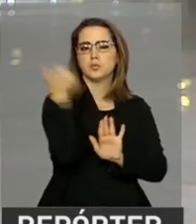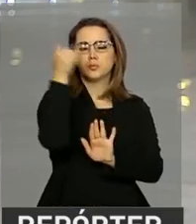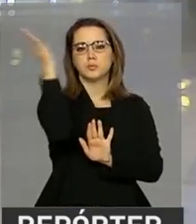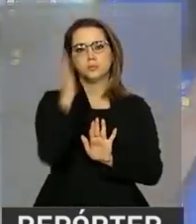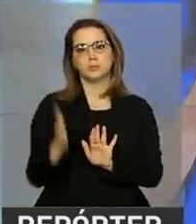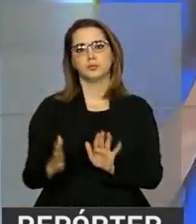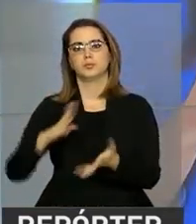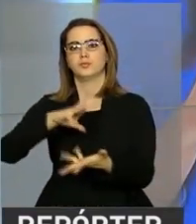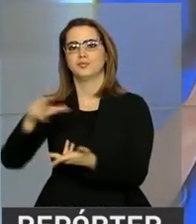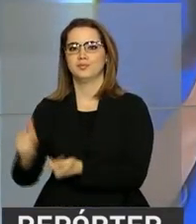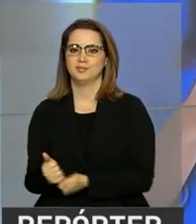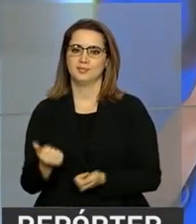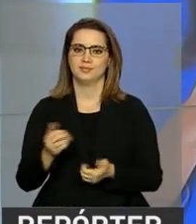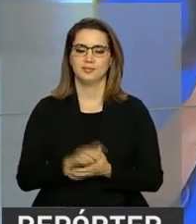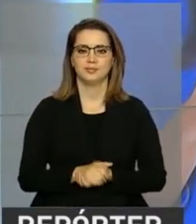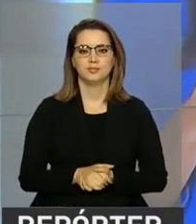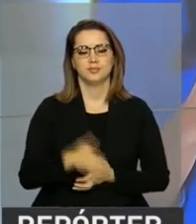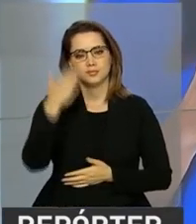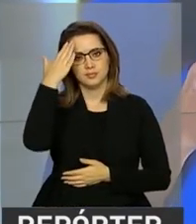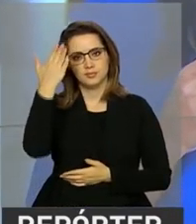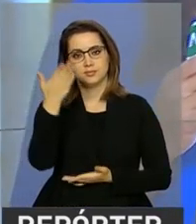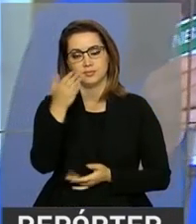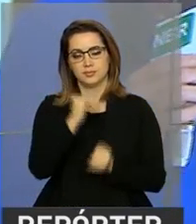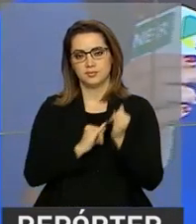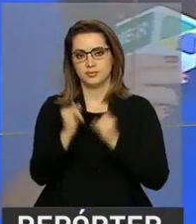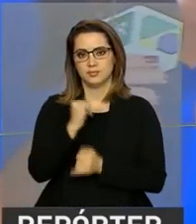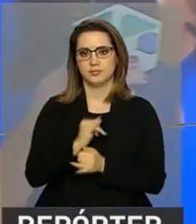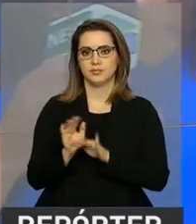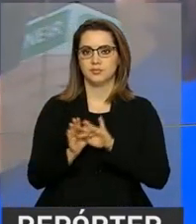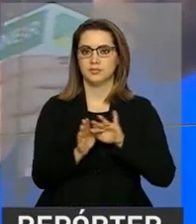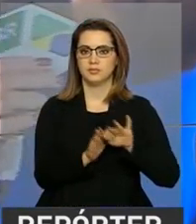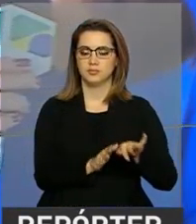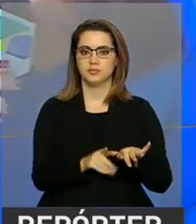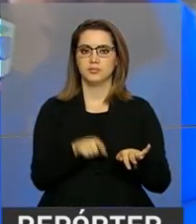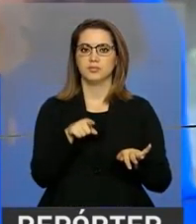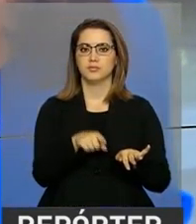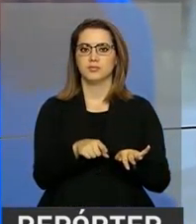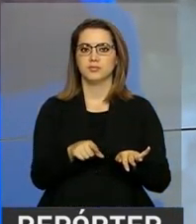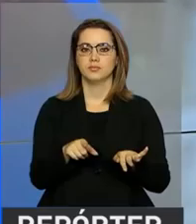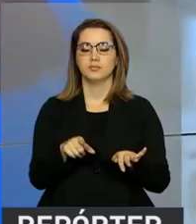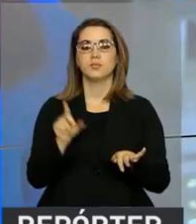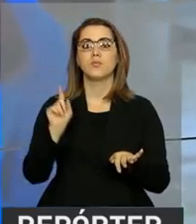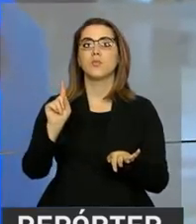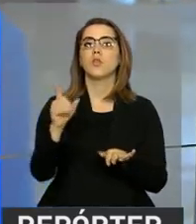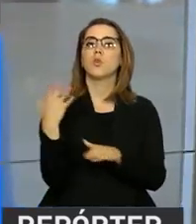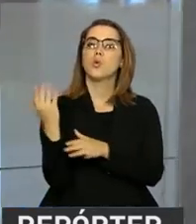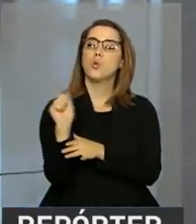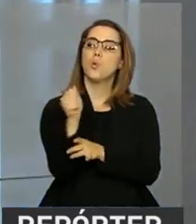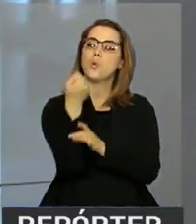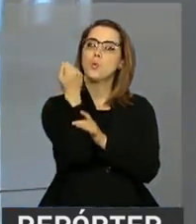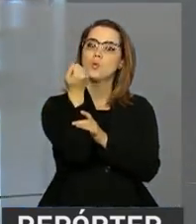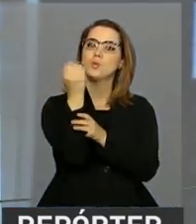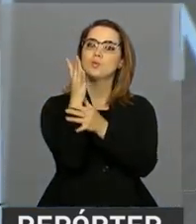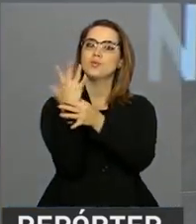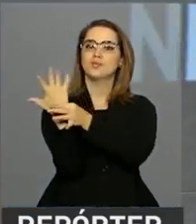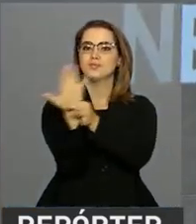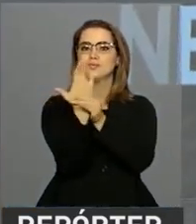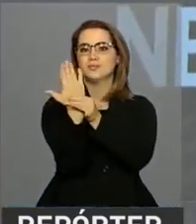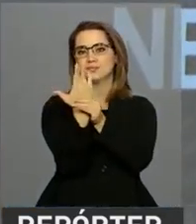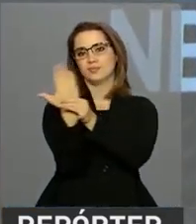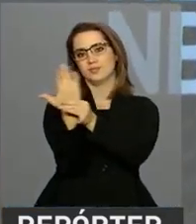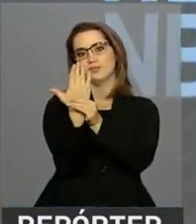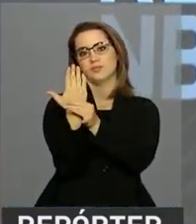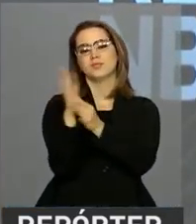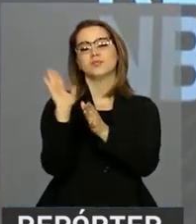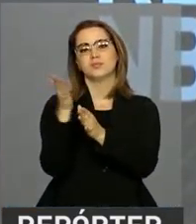Leandro? Obrigado, Paola, pelas informações. E o grande símbolo da competição, a tocha olímpica, está na